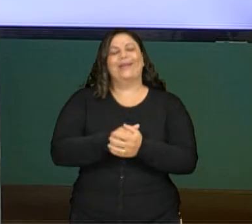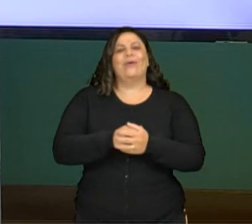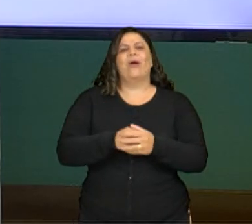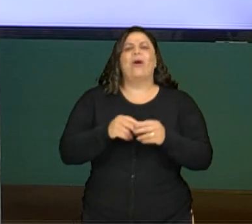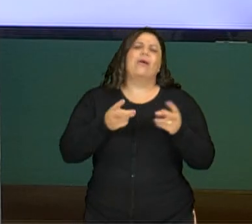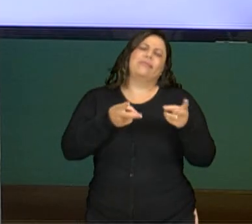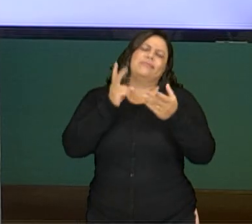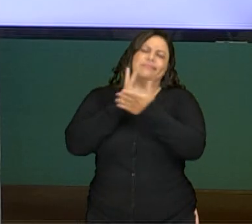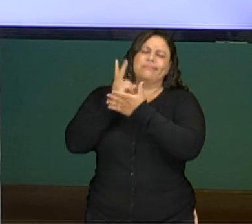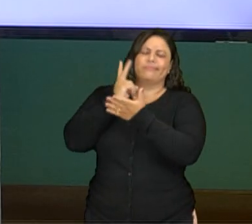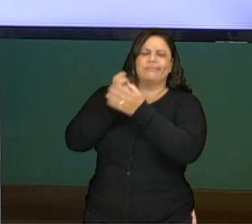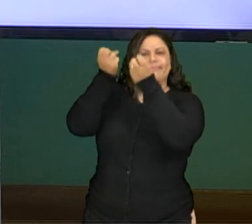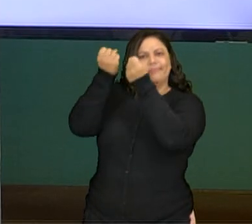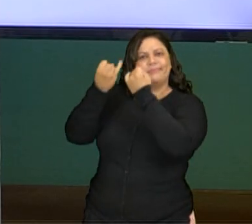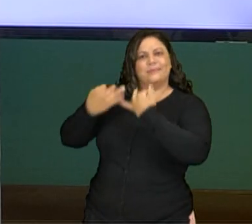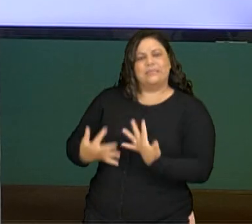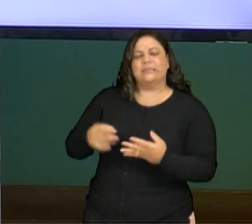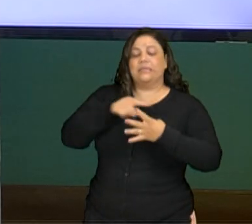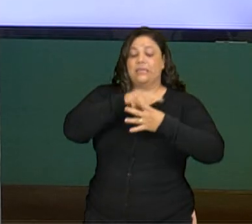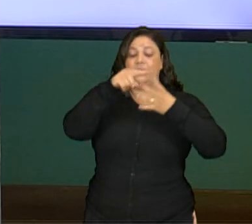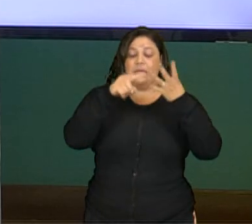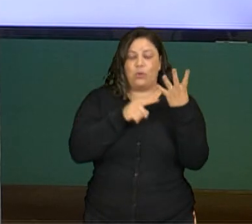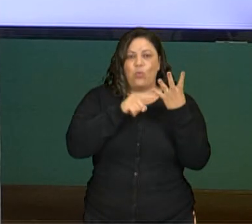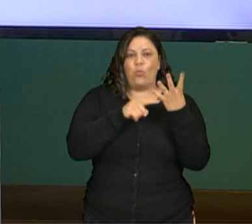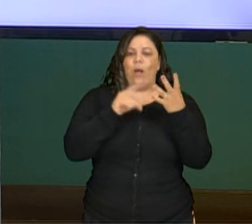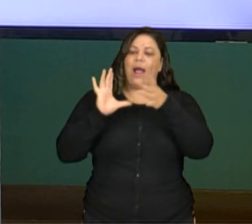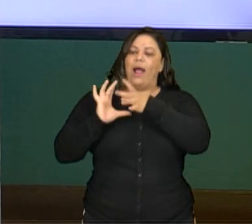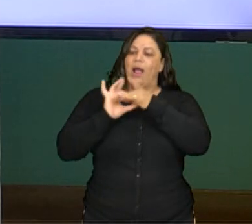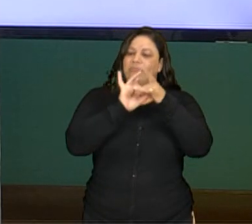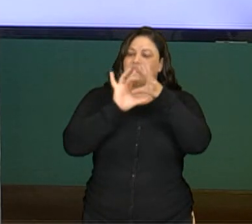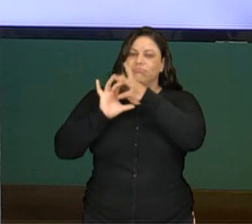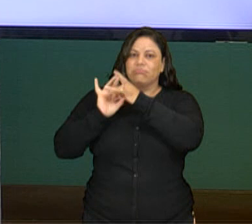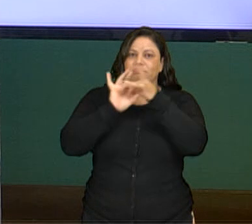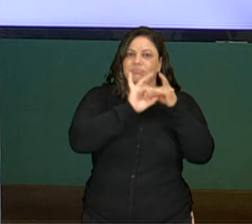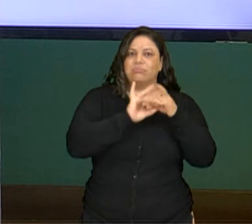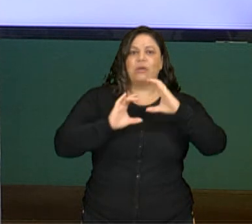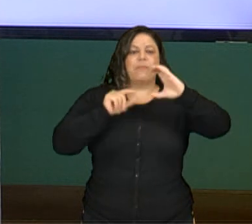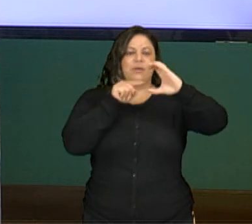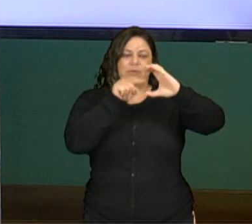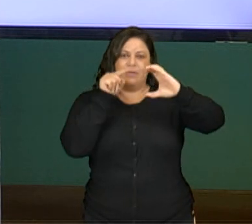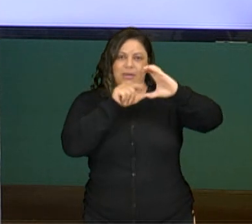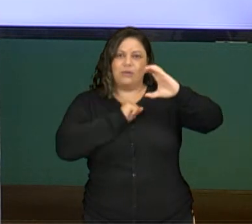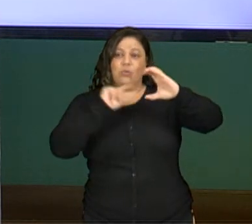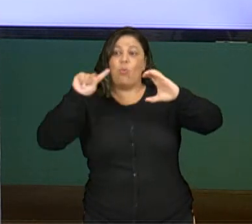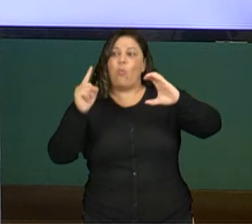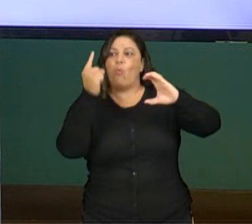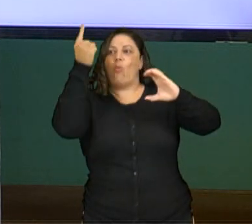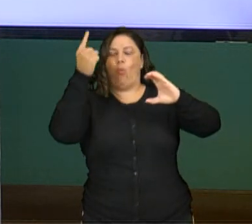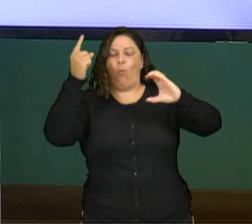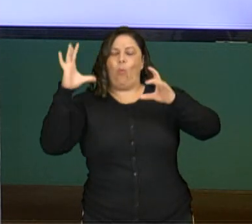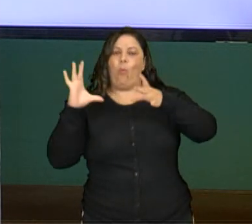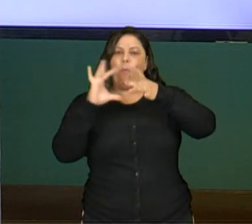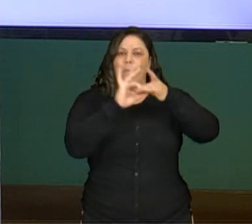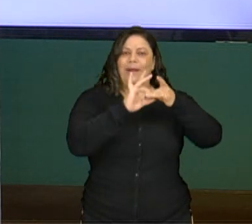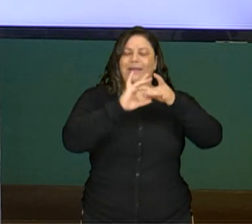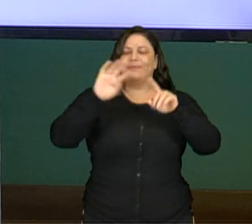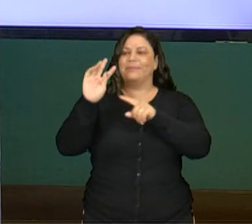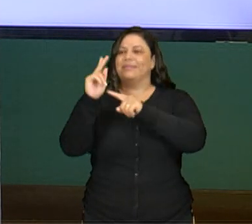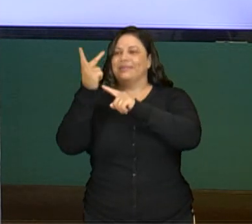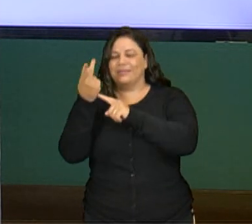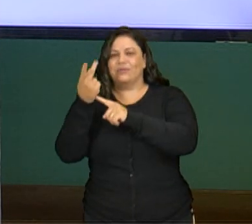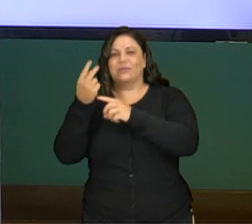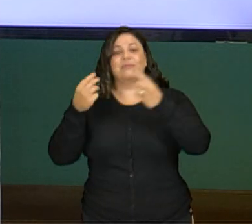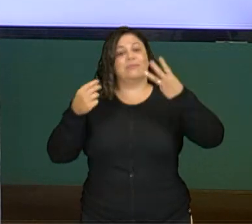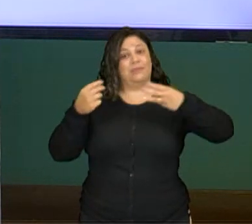eu sempre tenho dito, 4 ligações químicas para o carbono, 1 ligação química para o hidrogênio e